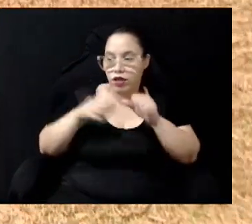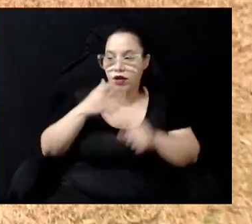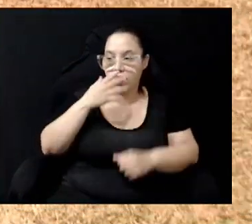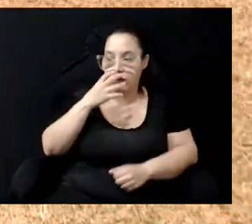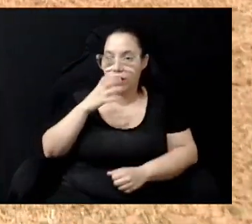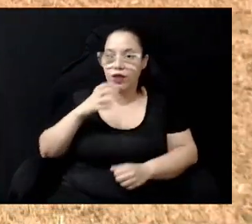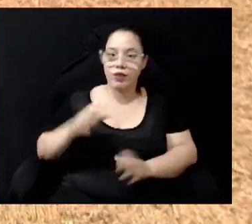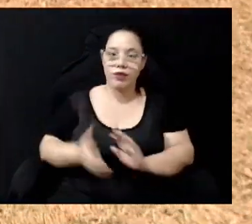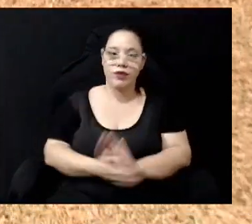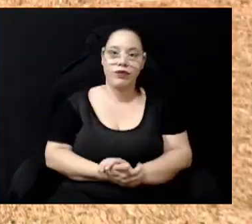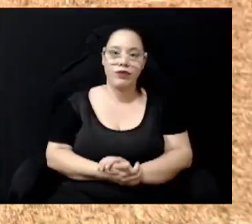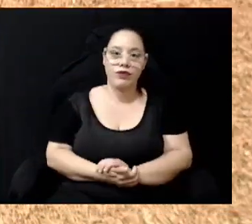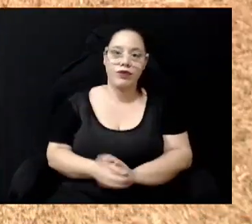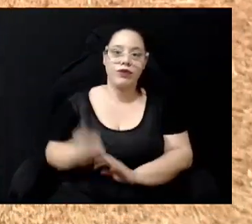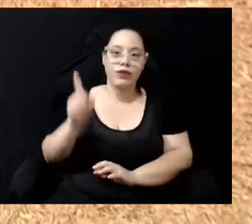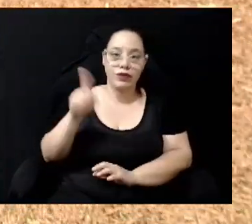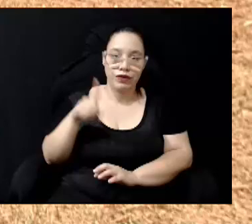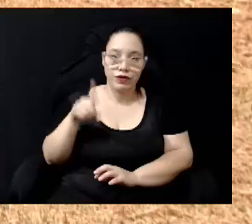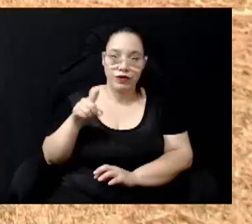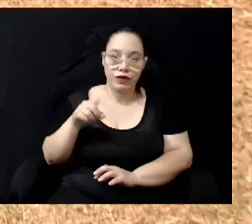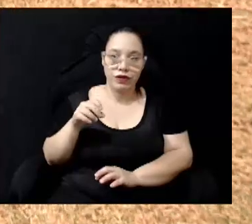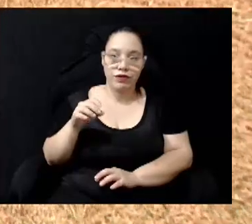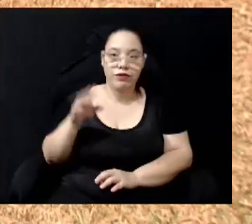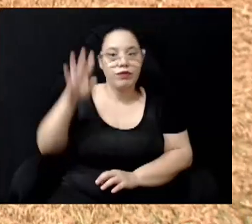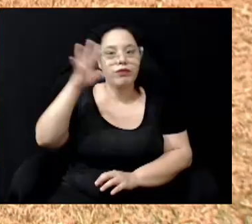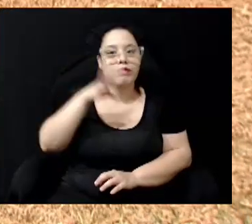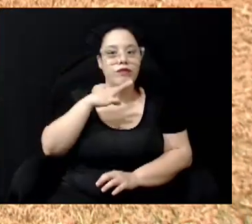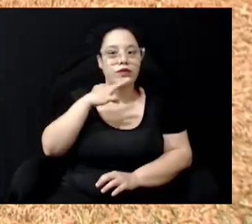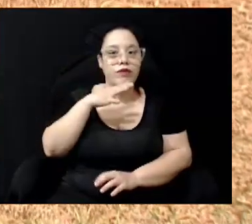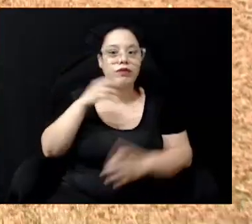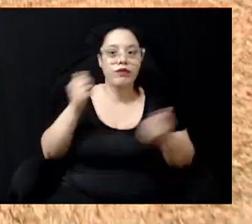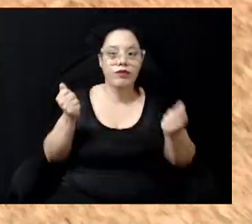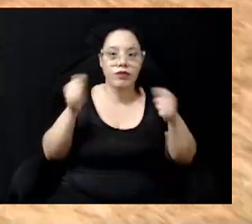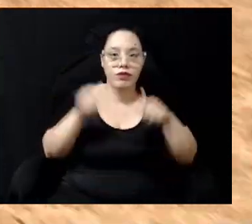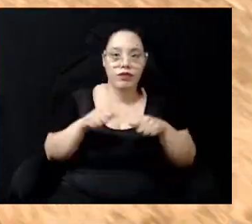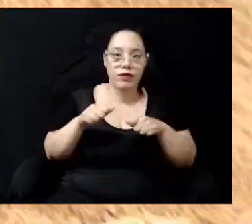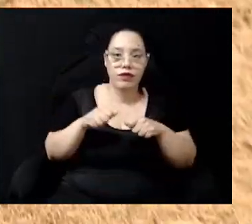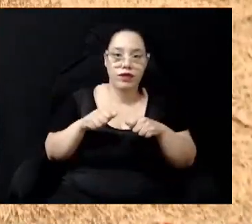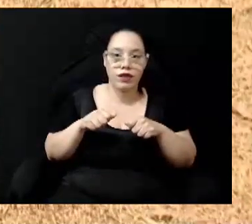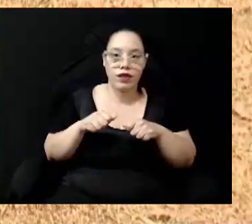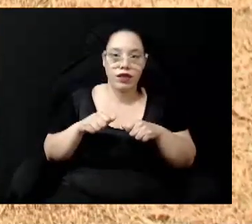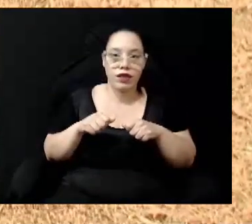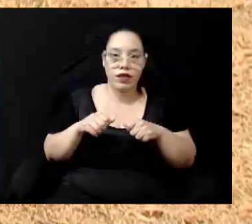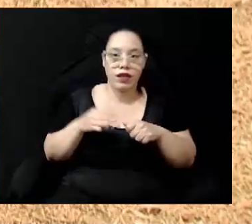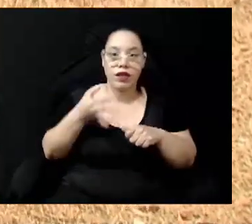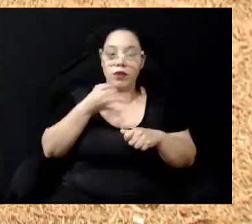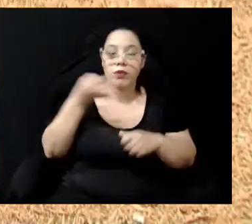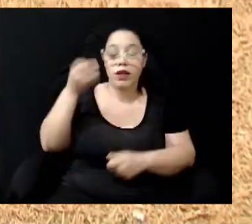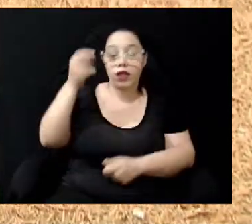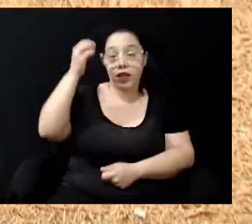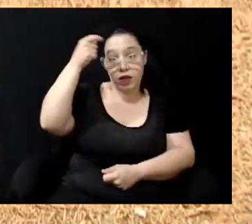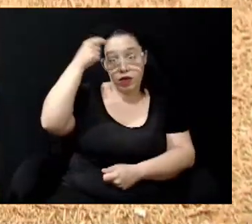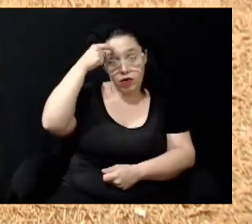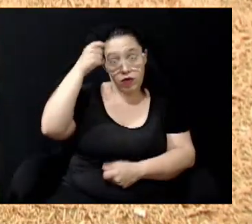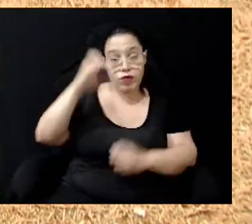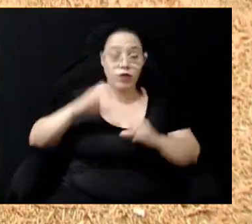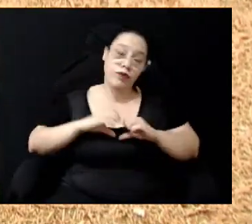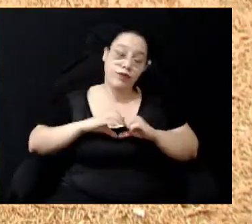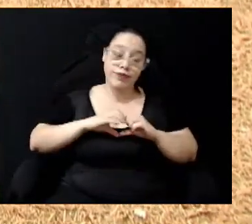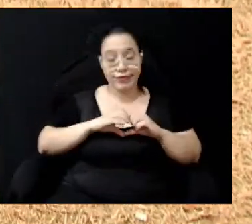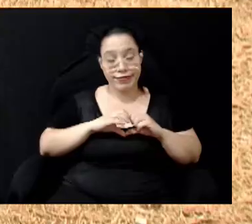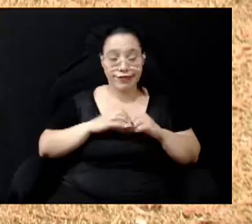Assim, a partir desse conhecimento, é possível tomar ações mais conscientes e amorosas para ampliar o